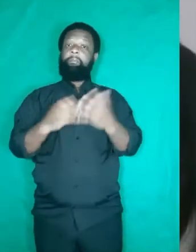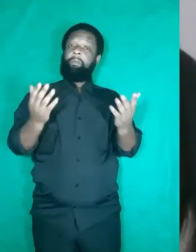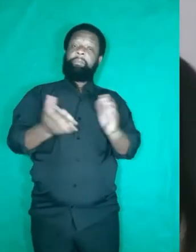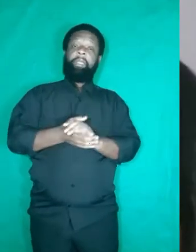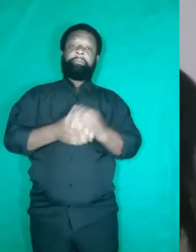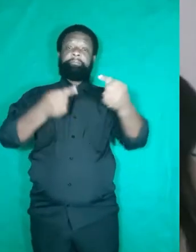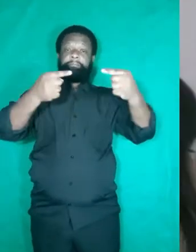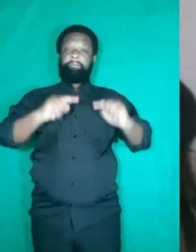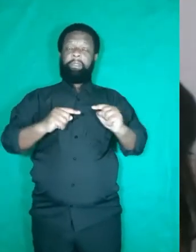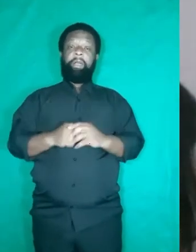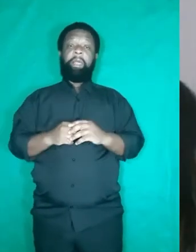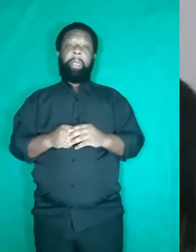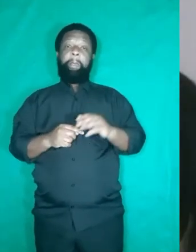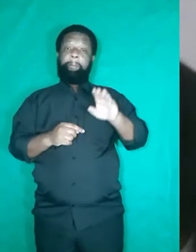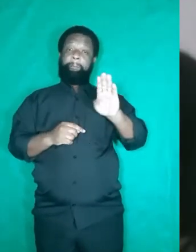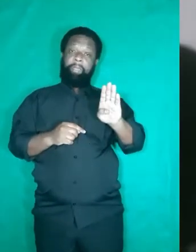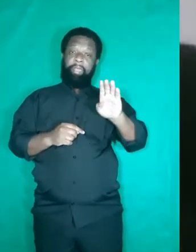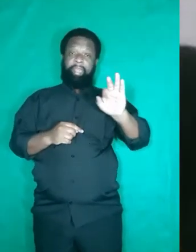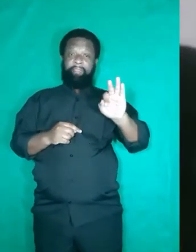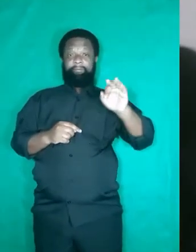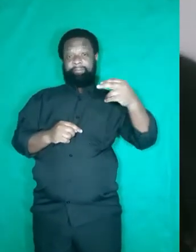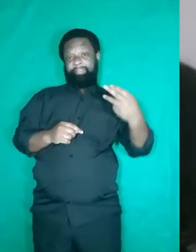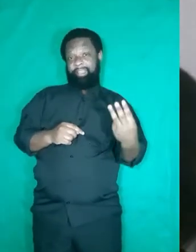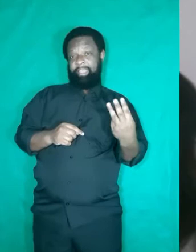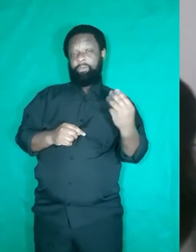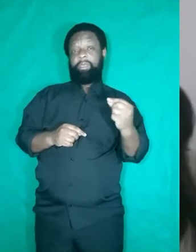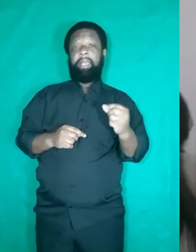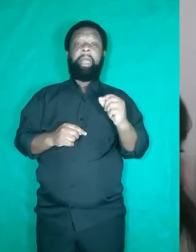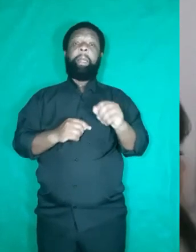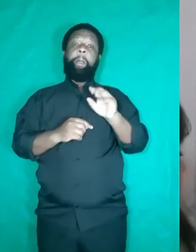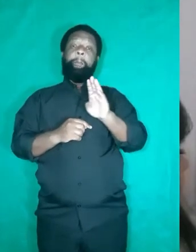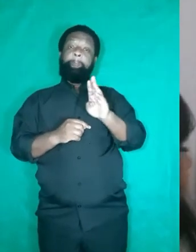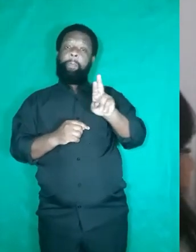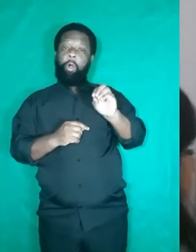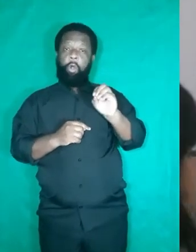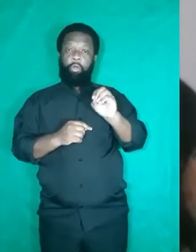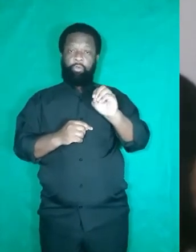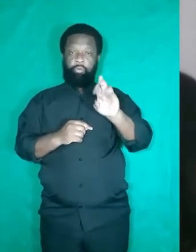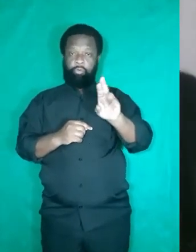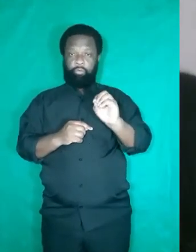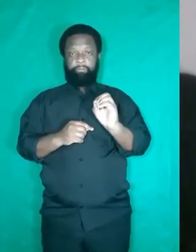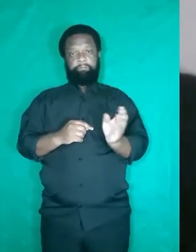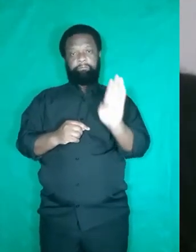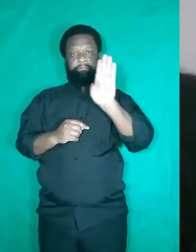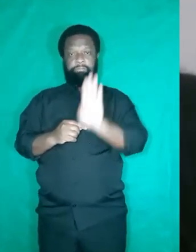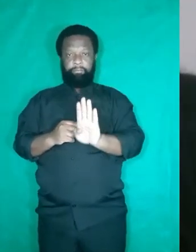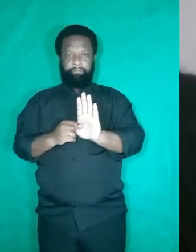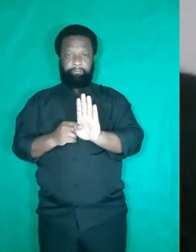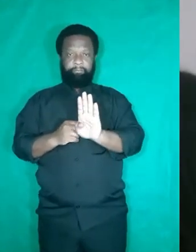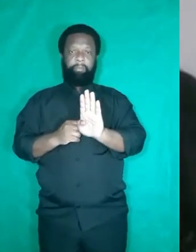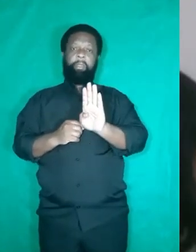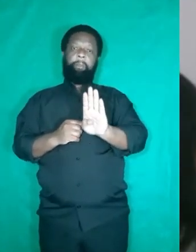no caso do BF3, que é o trifluoreto de boro, o boro vai ficar no meio, vou colocar aqui no cantinho,